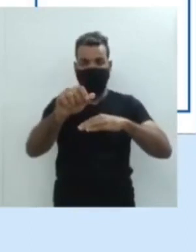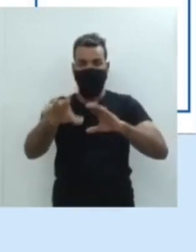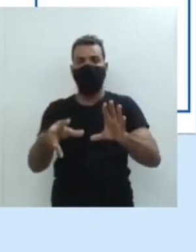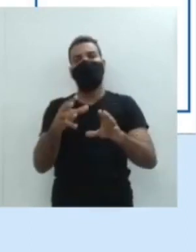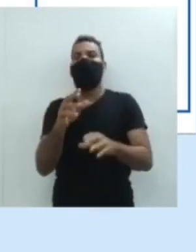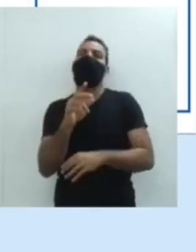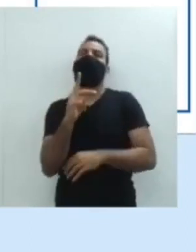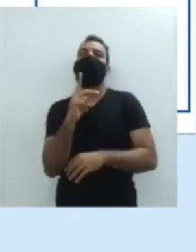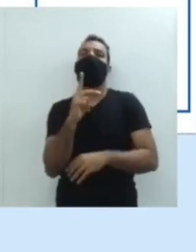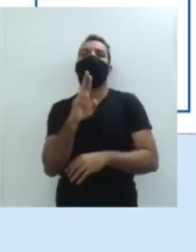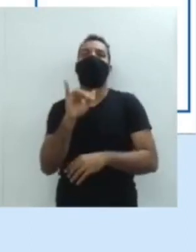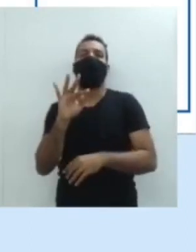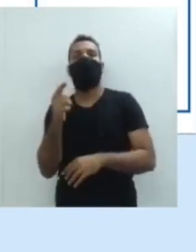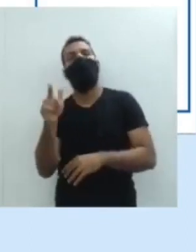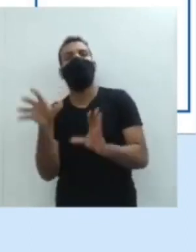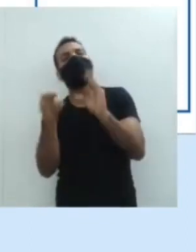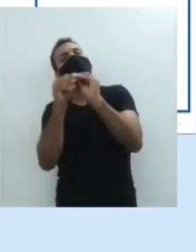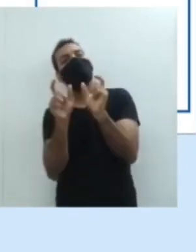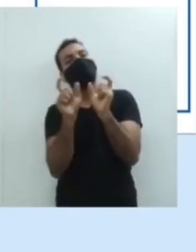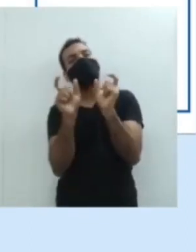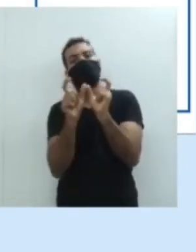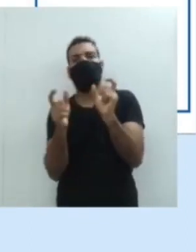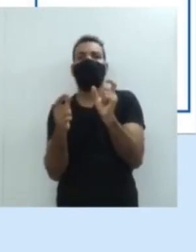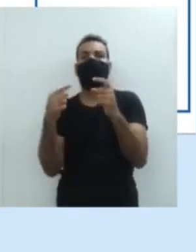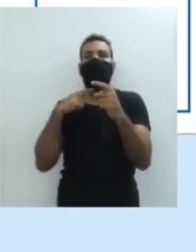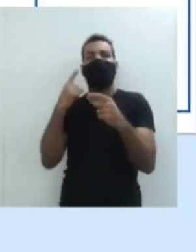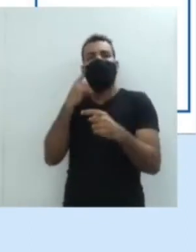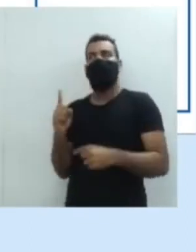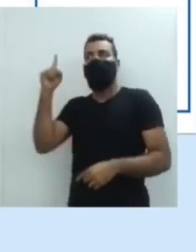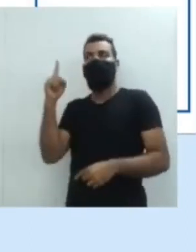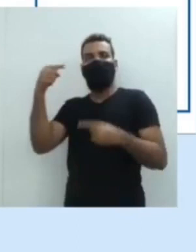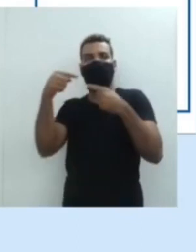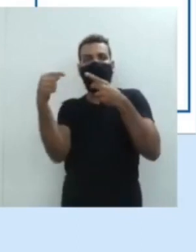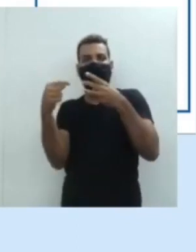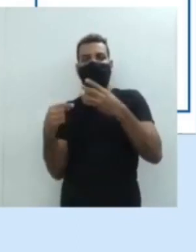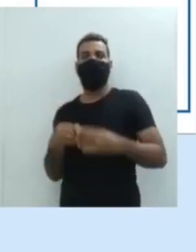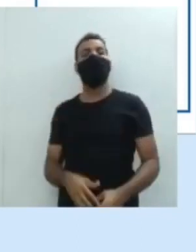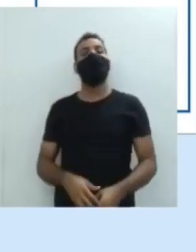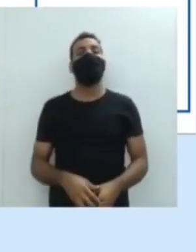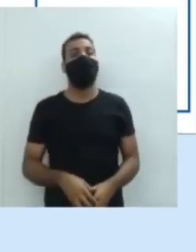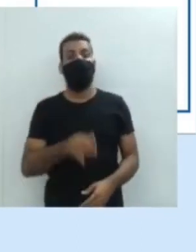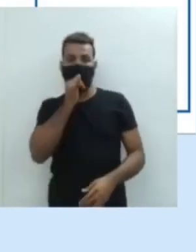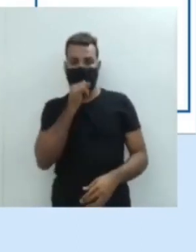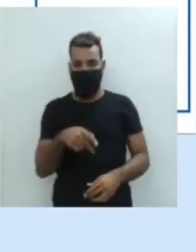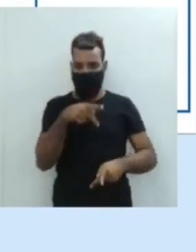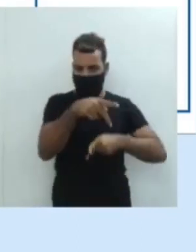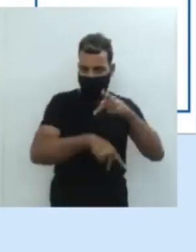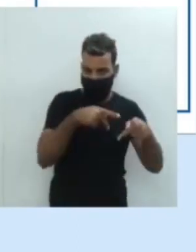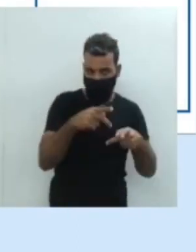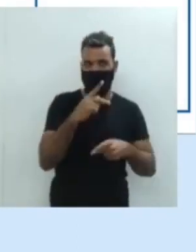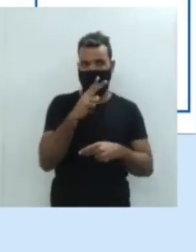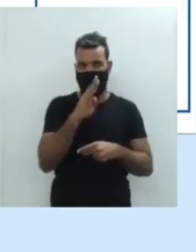Private nome Private quantidade de pessoas servidas no caso de um método nós temos como exemplo público